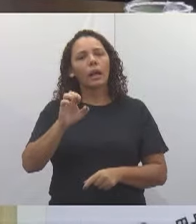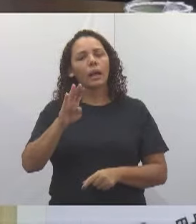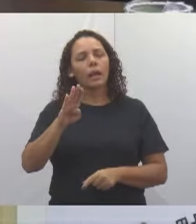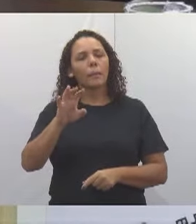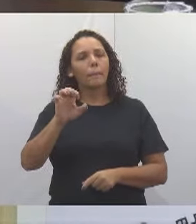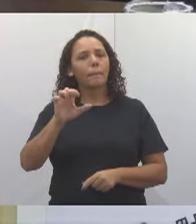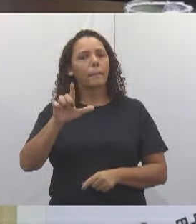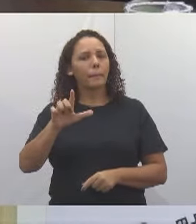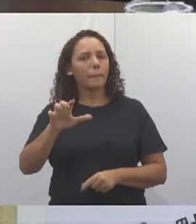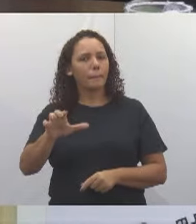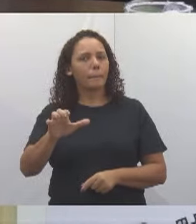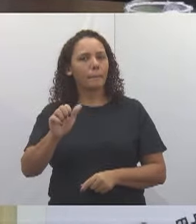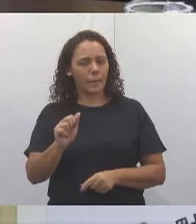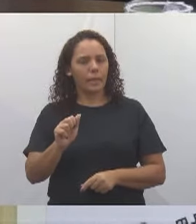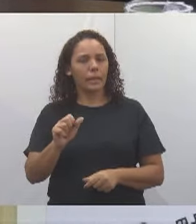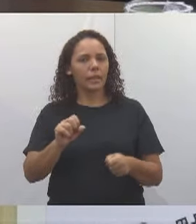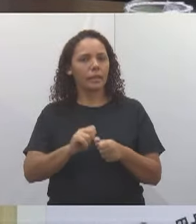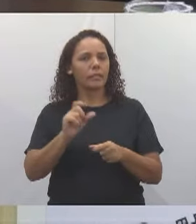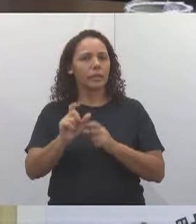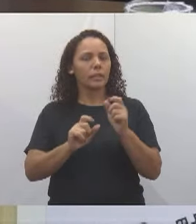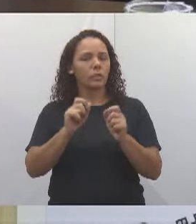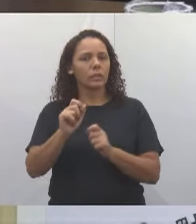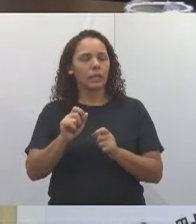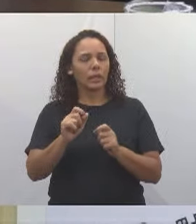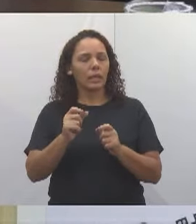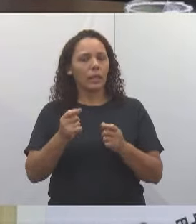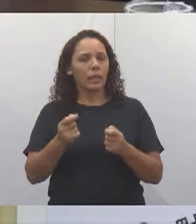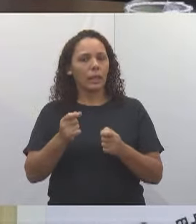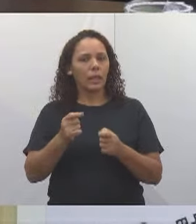doente, não está aí, está a Karina no lugar dela, ela